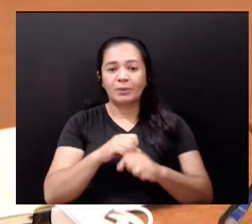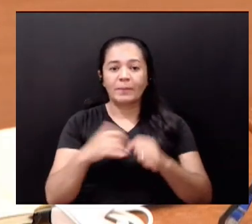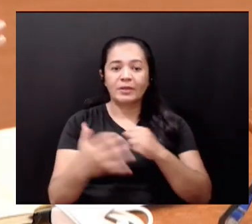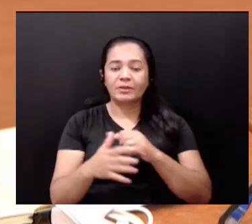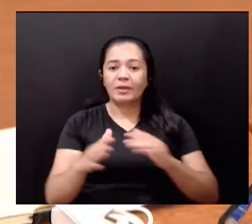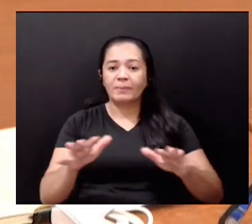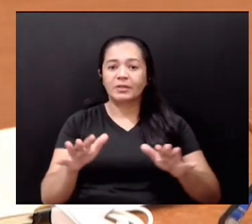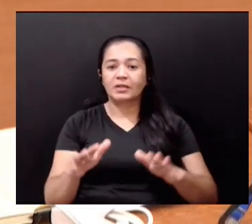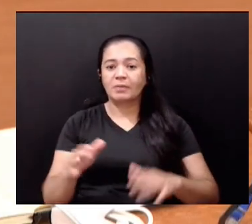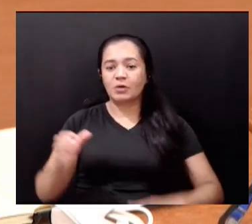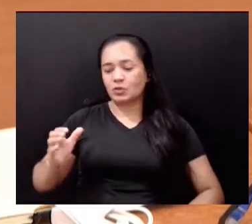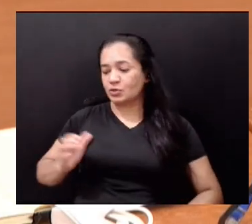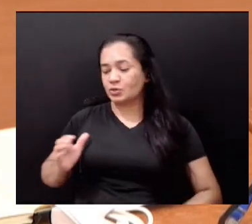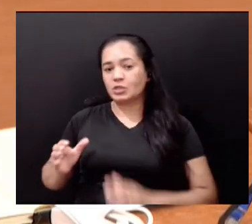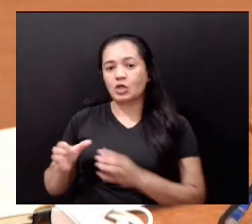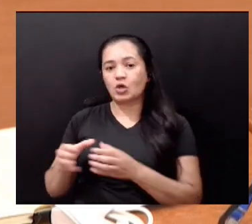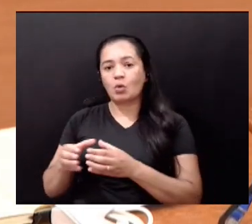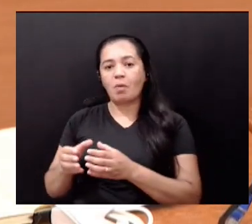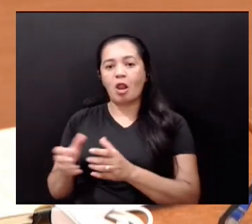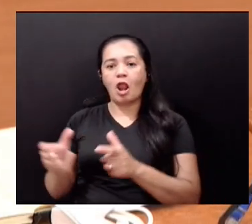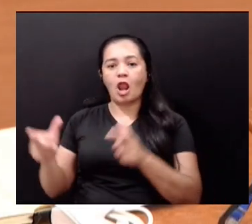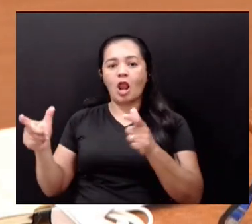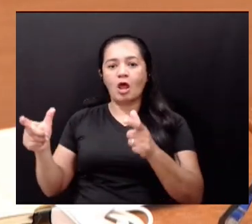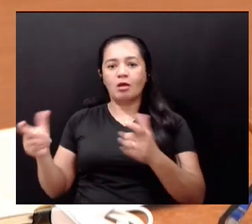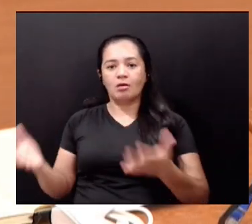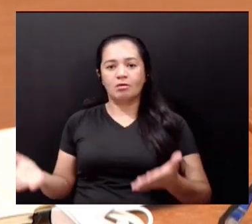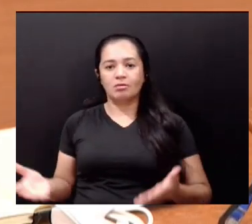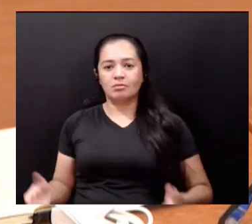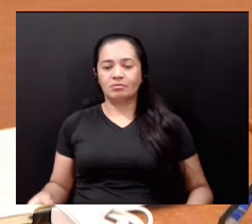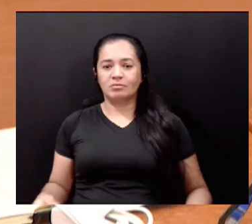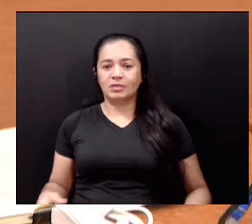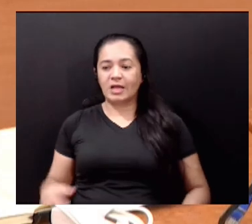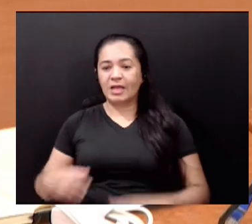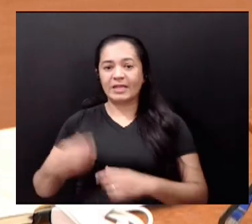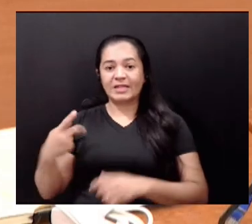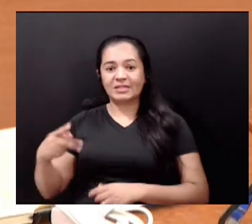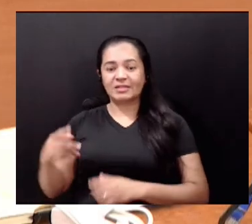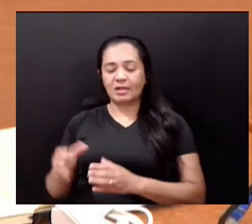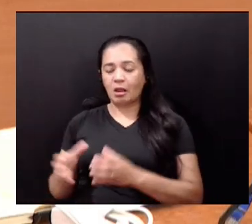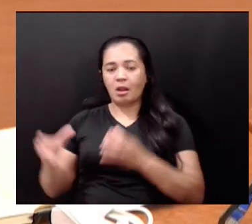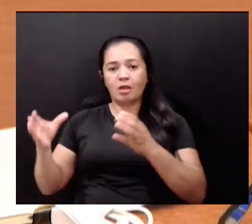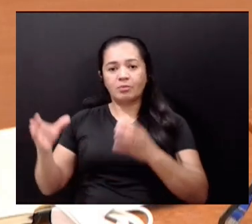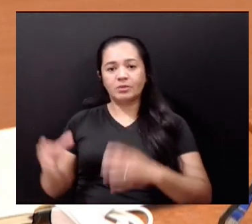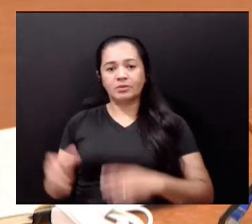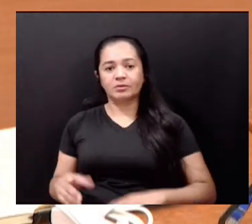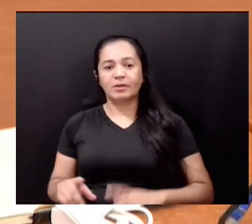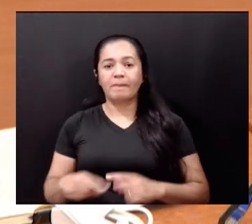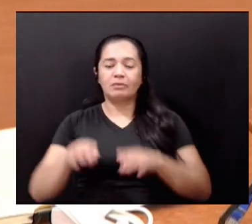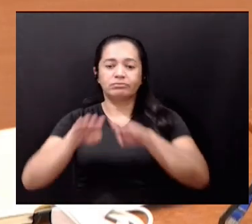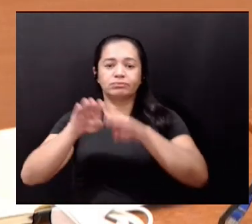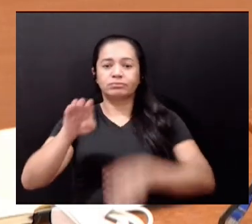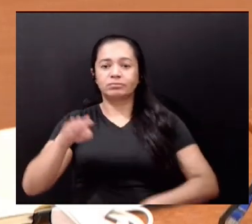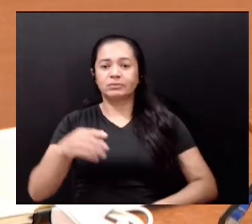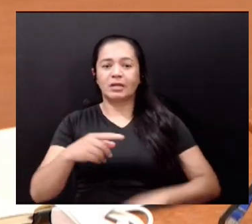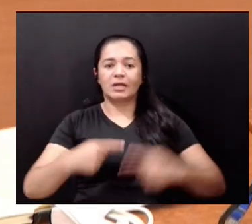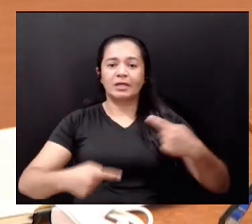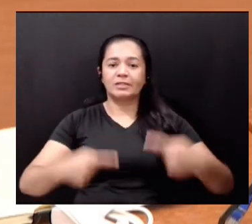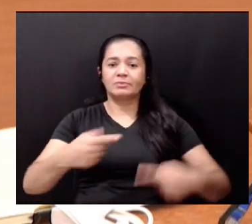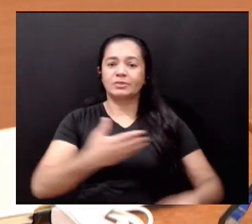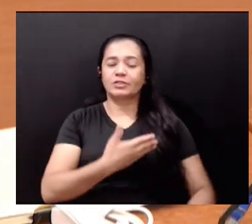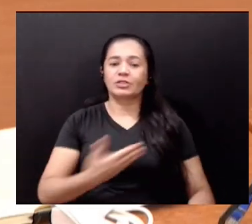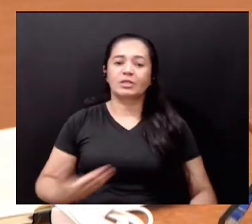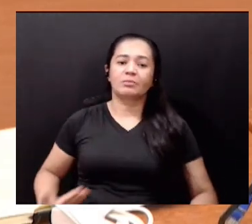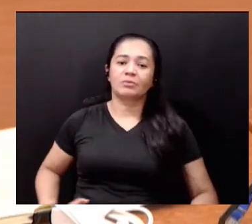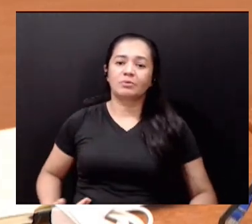da fome. Então, nesse contexto de desigualdade, as políticas públicas, e, em especial, as políticas